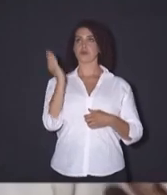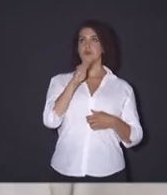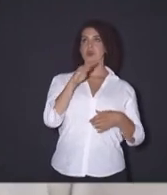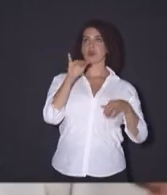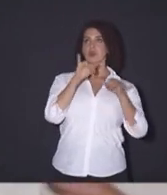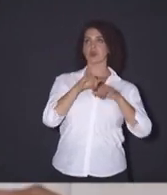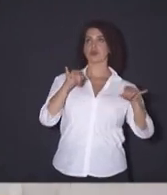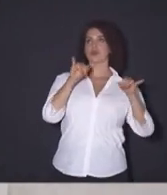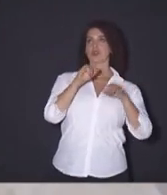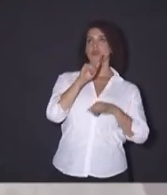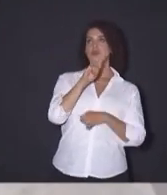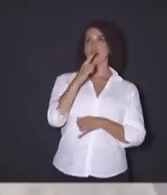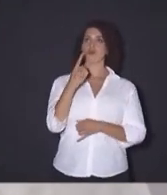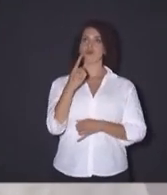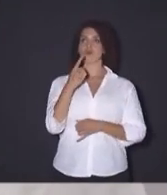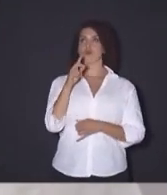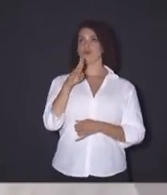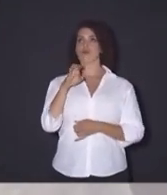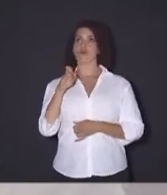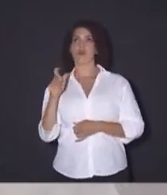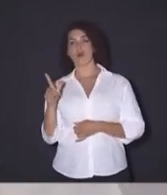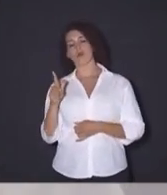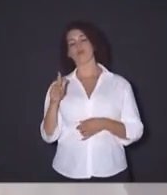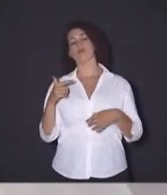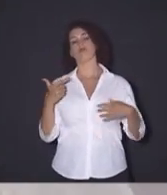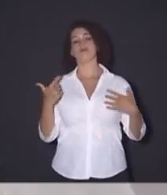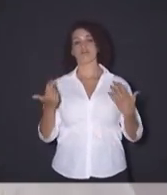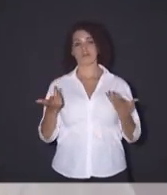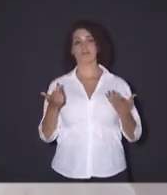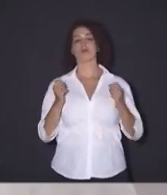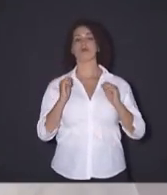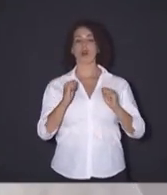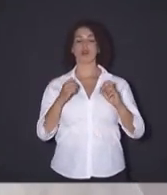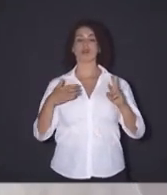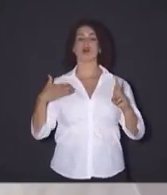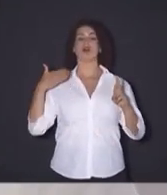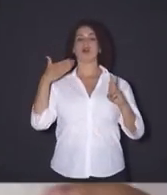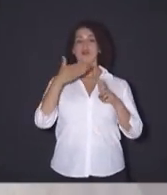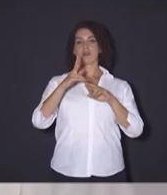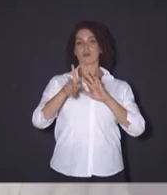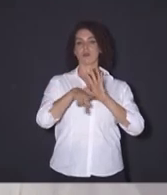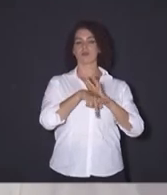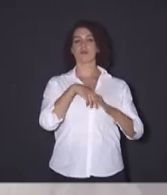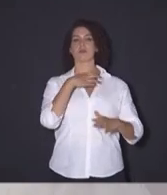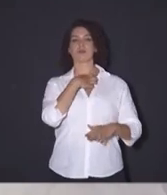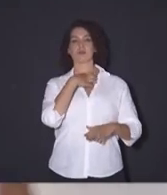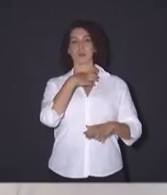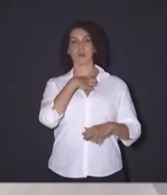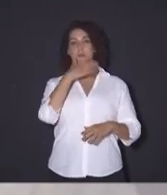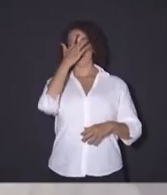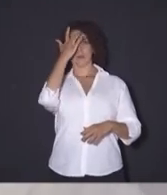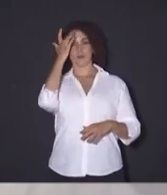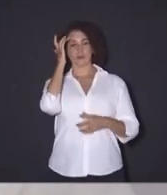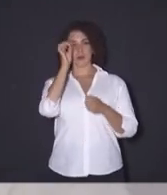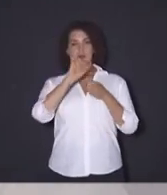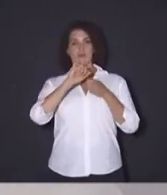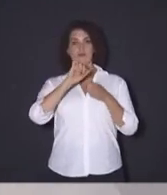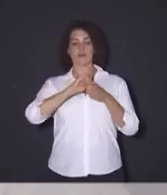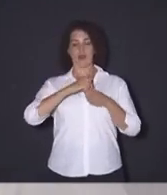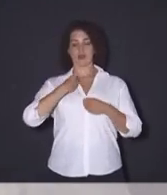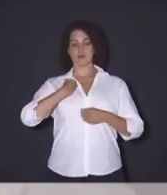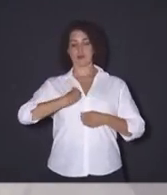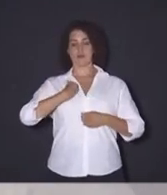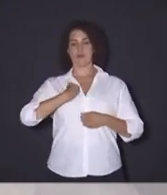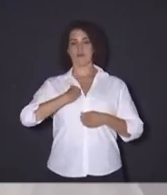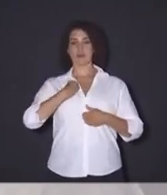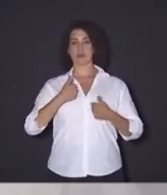notícias do uol você também vai ter nessas referências na baía de pessoas que produzem sobre sua realidade de